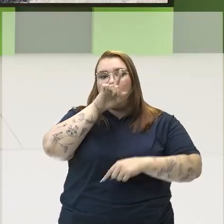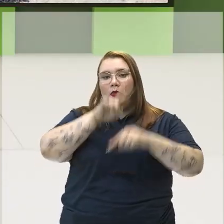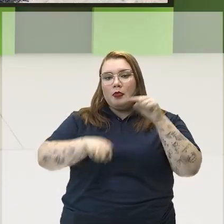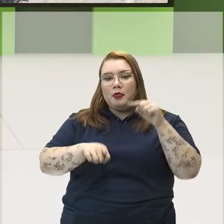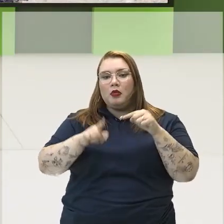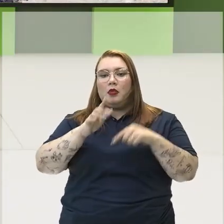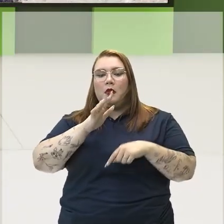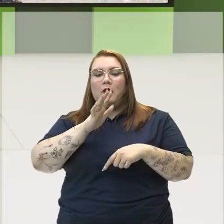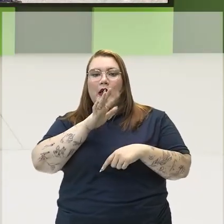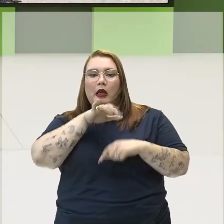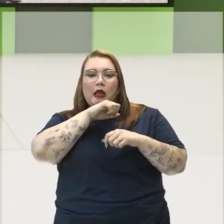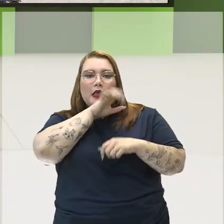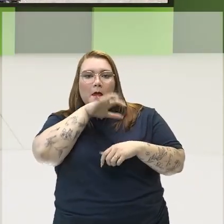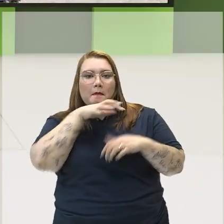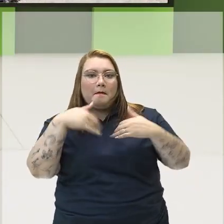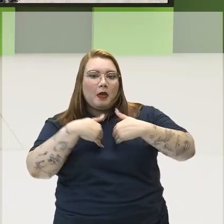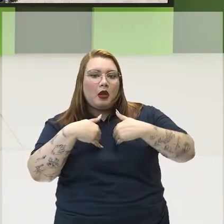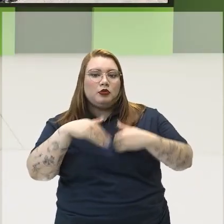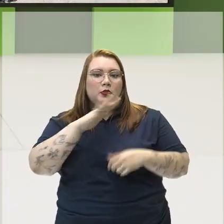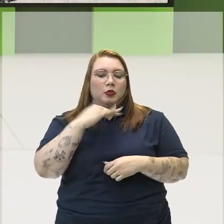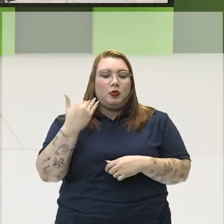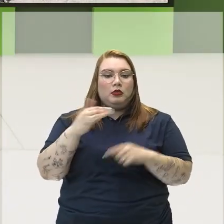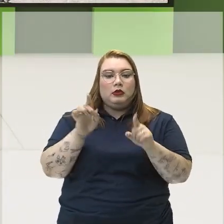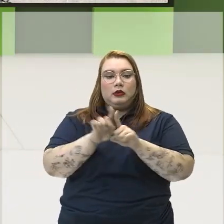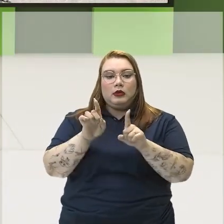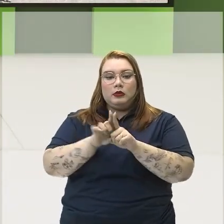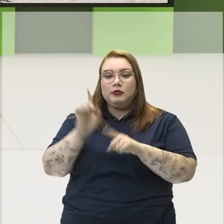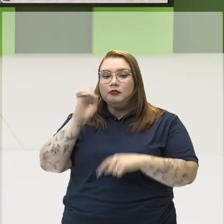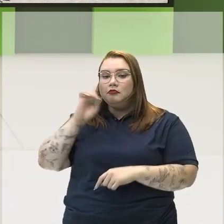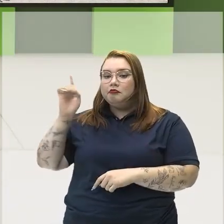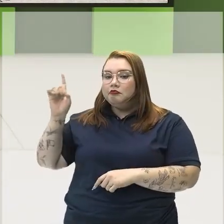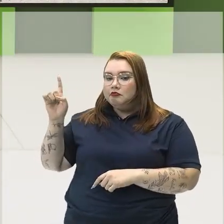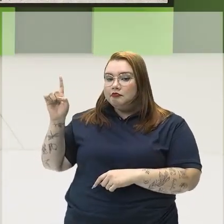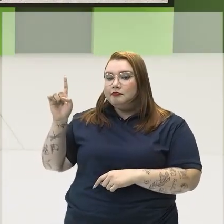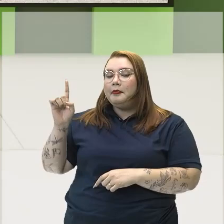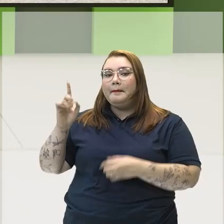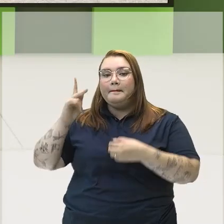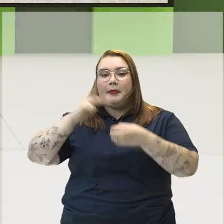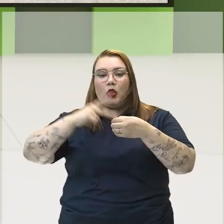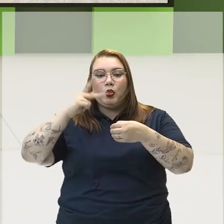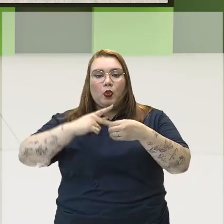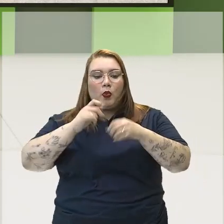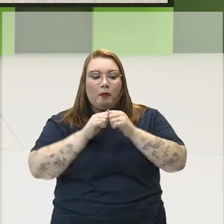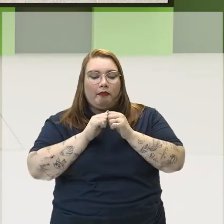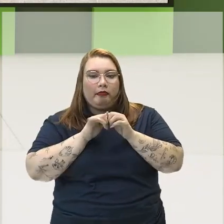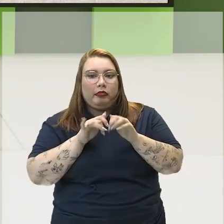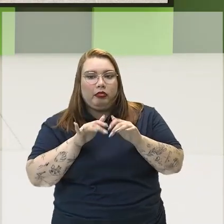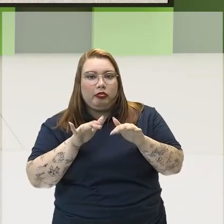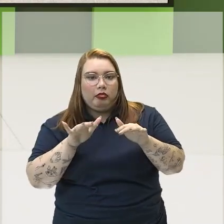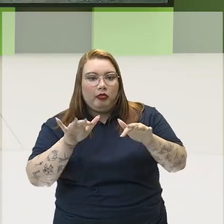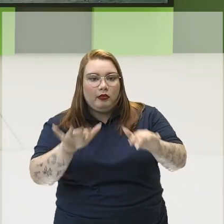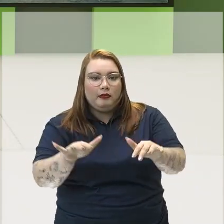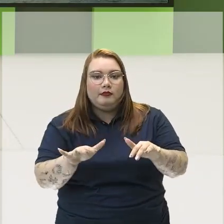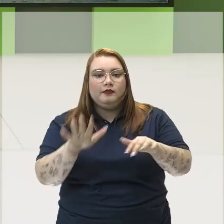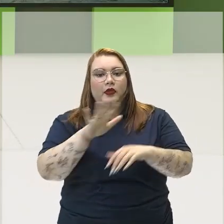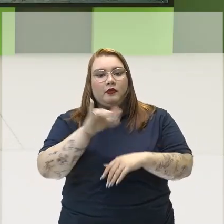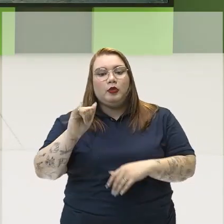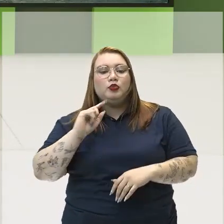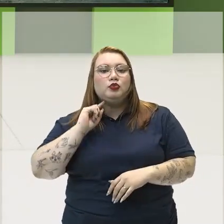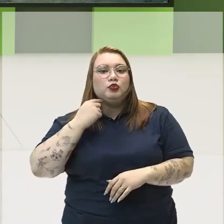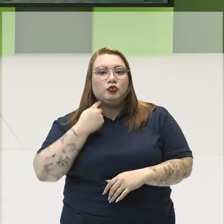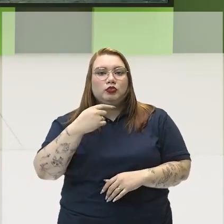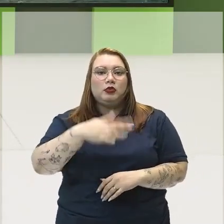que pode ter naquele espaço. A gente observa aqui, ó, derramamento de óleo, que vai contaminar aquele ambiente,